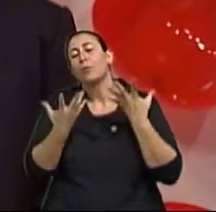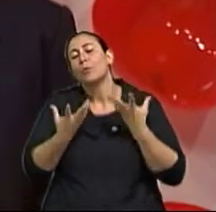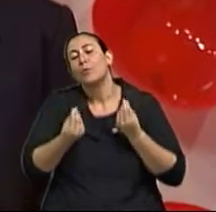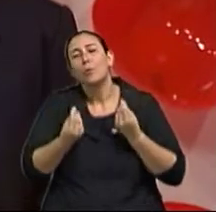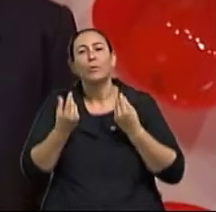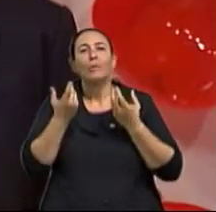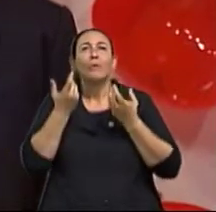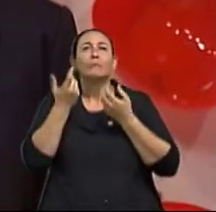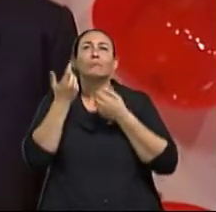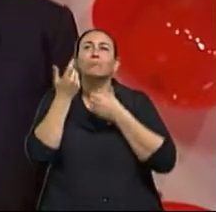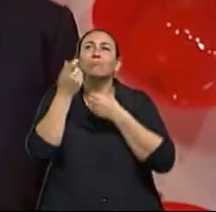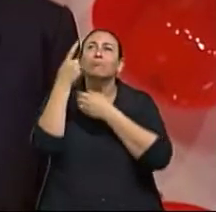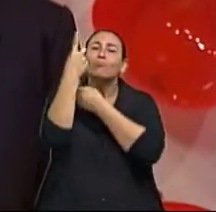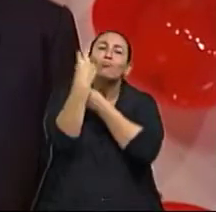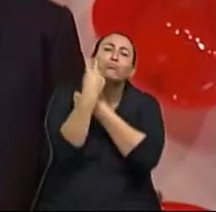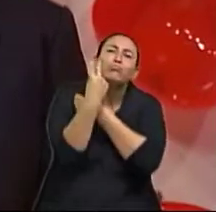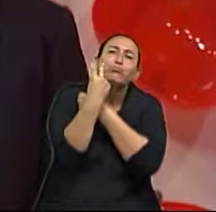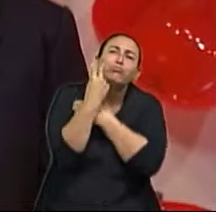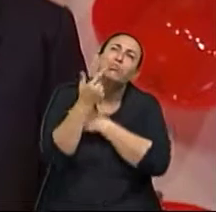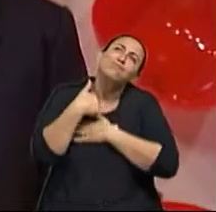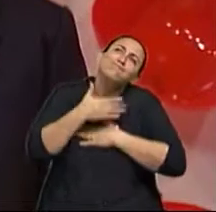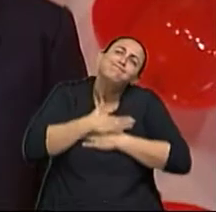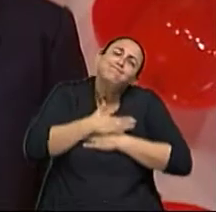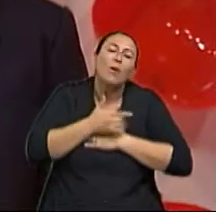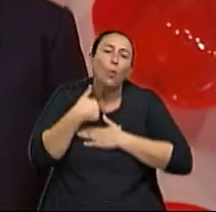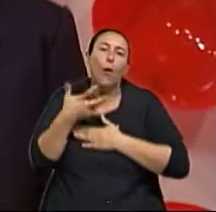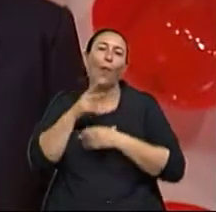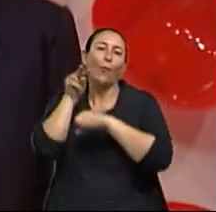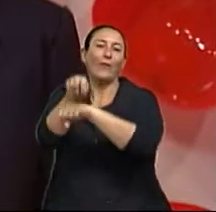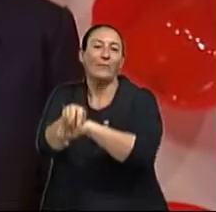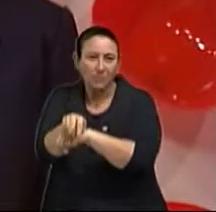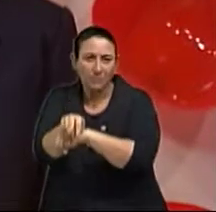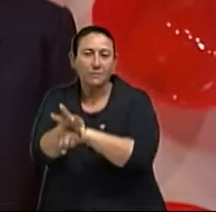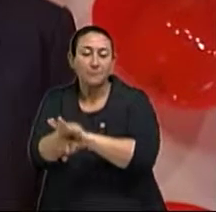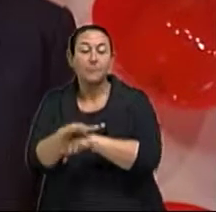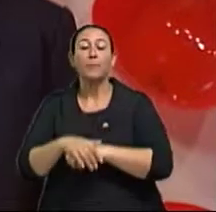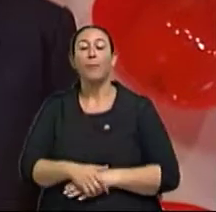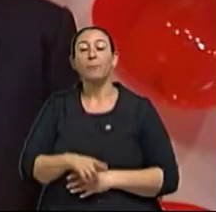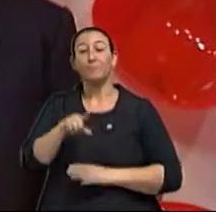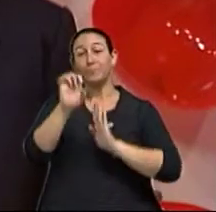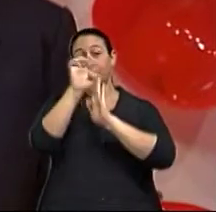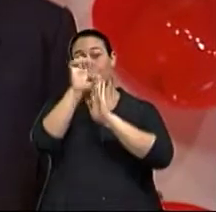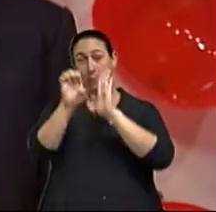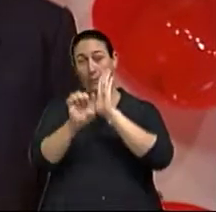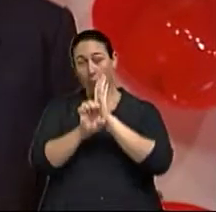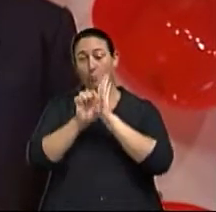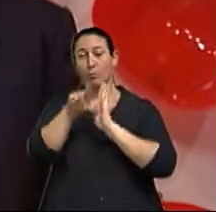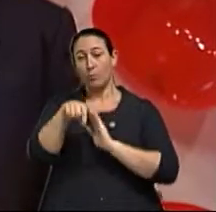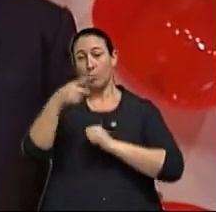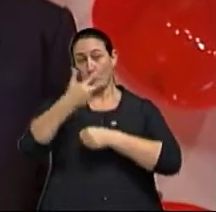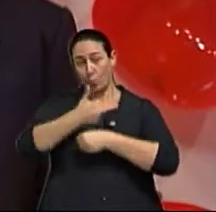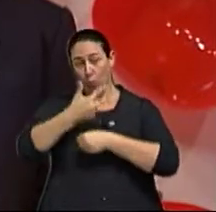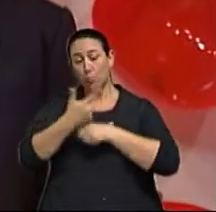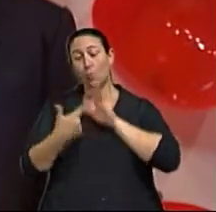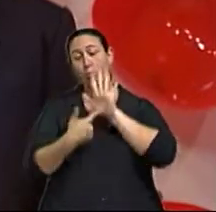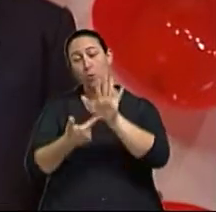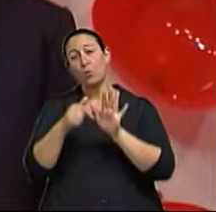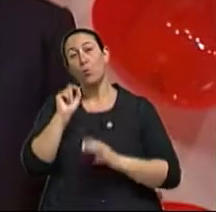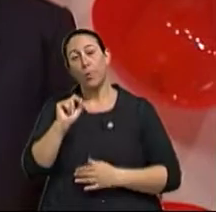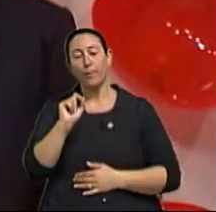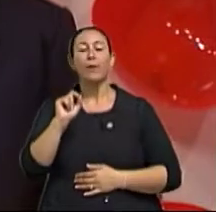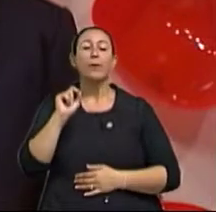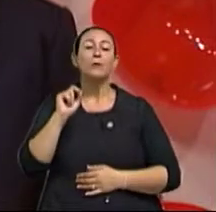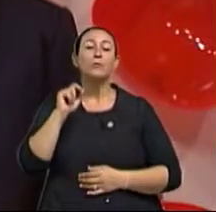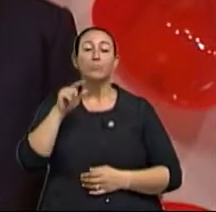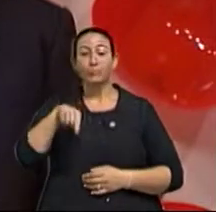né? A Constituição Brasileira, o Estatuto do Idoso, prevê que o melhor local para o idoso